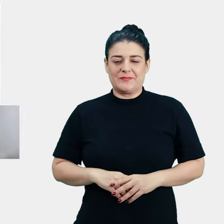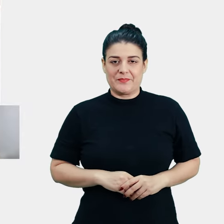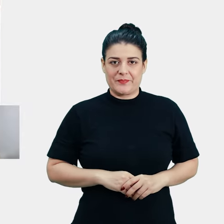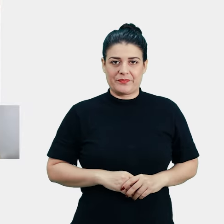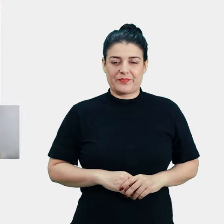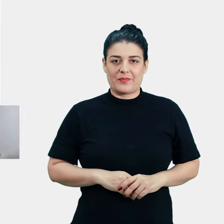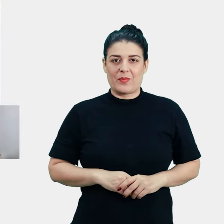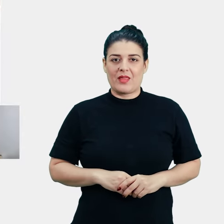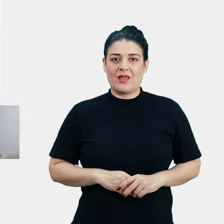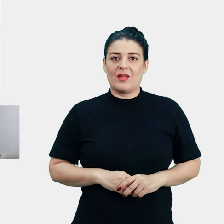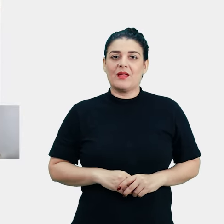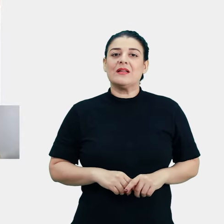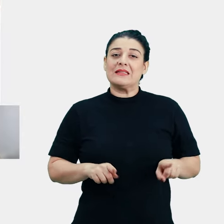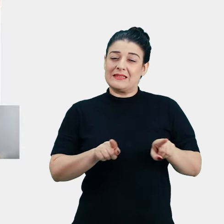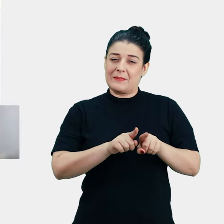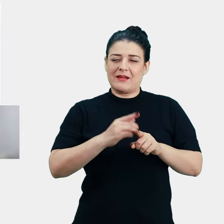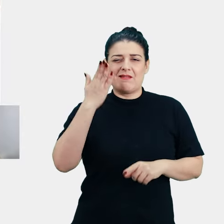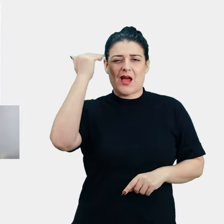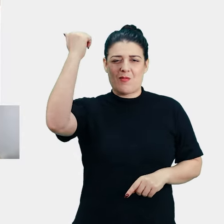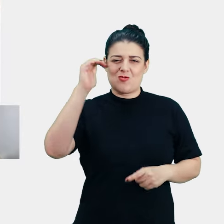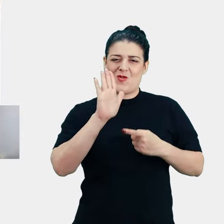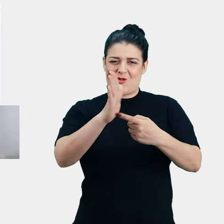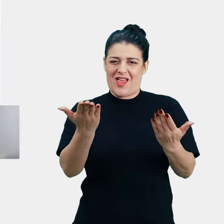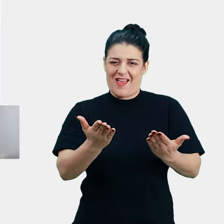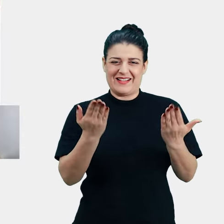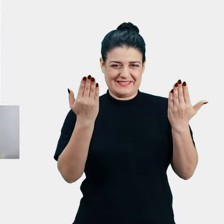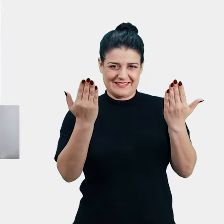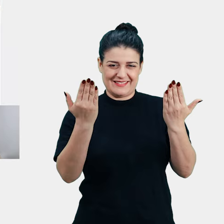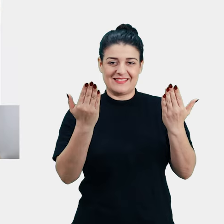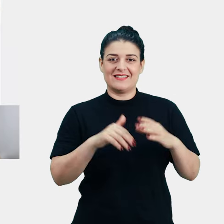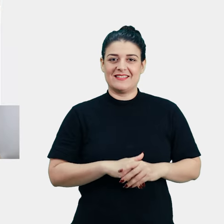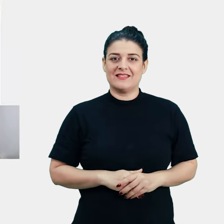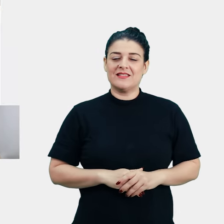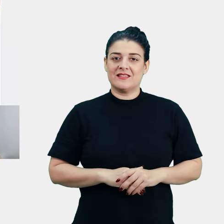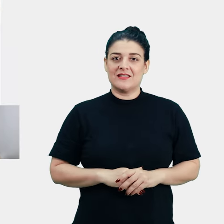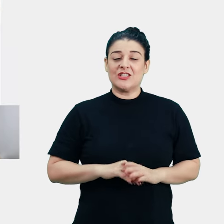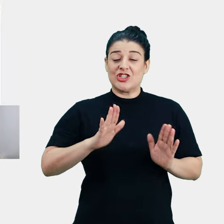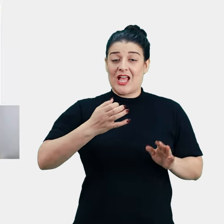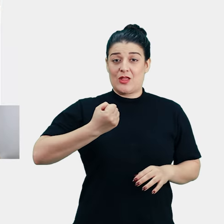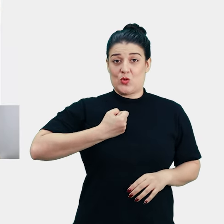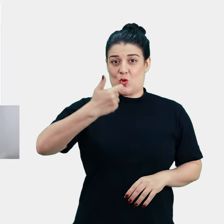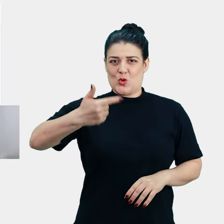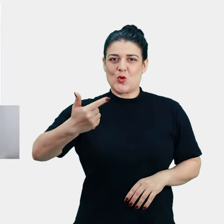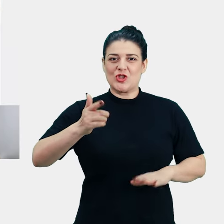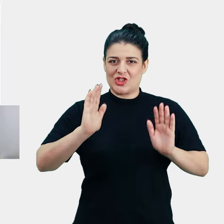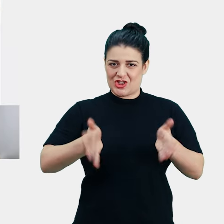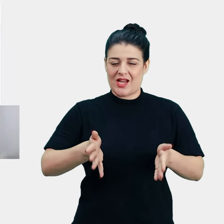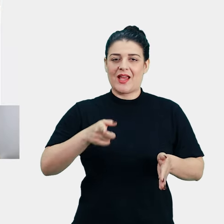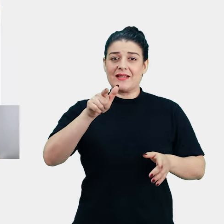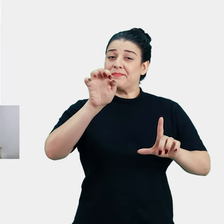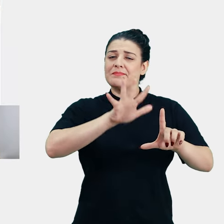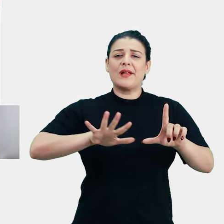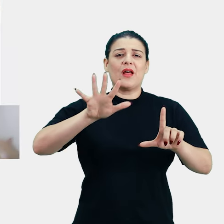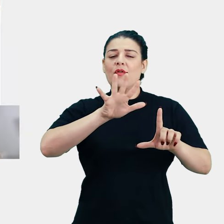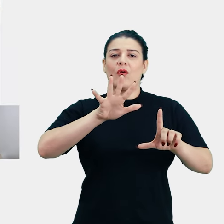E o famoso GNPS, atualmente nós já estamos na versão GNPS 2, tá? Essa